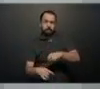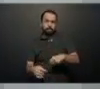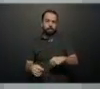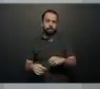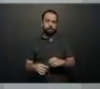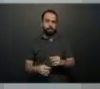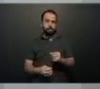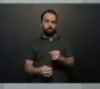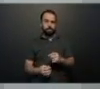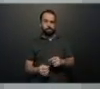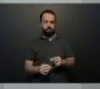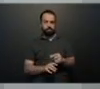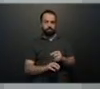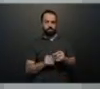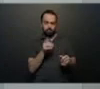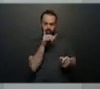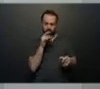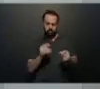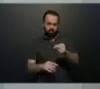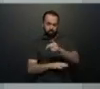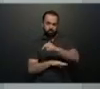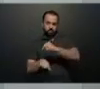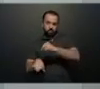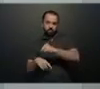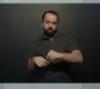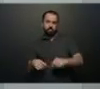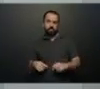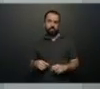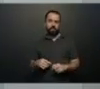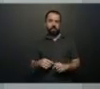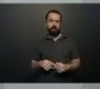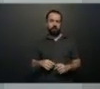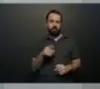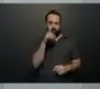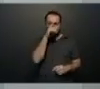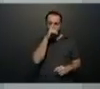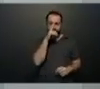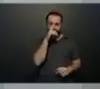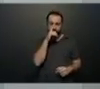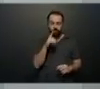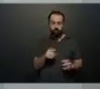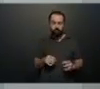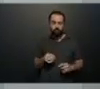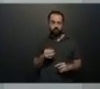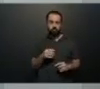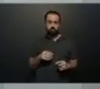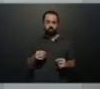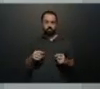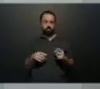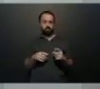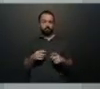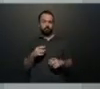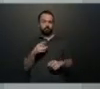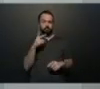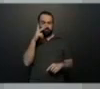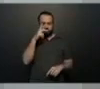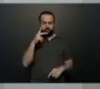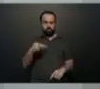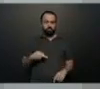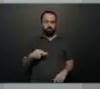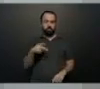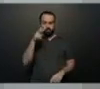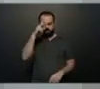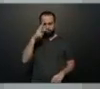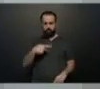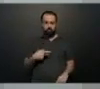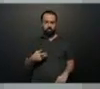o meio ambiente como a saúde dos seres humanos. As pilhas, lâmpadas, fluorescentes,